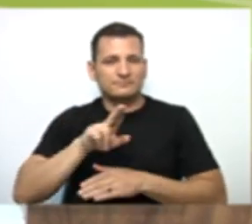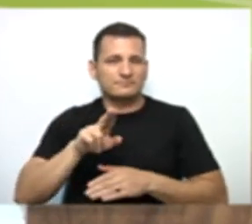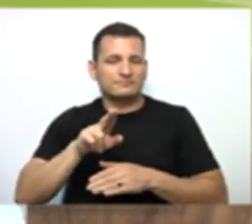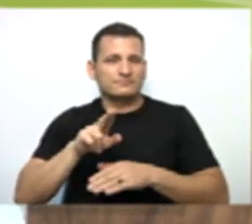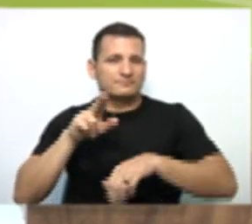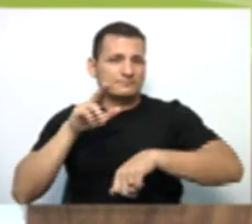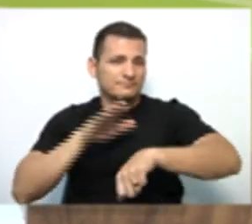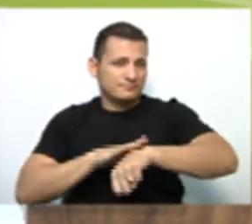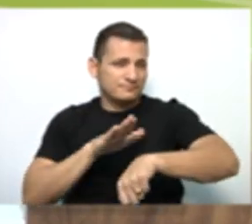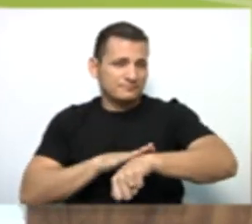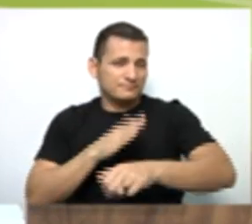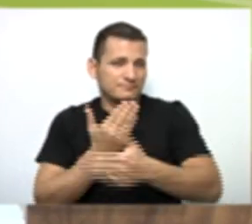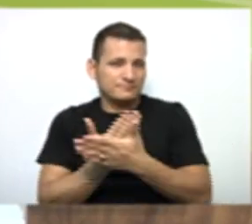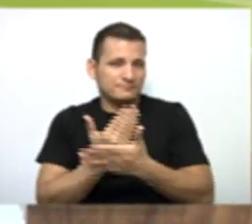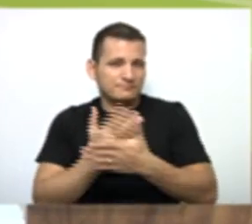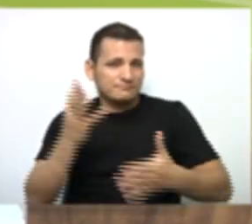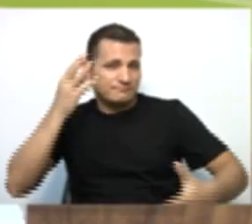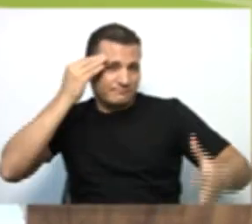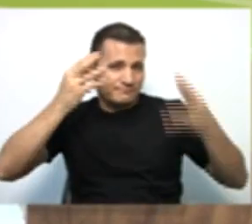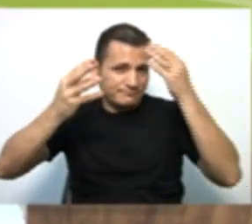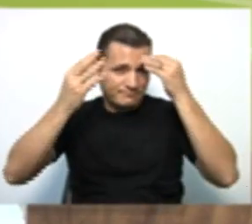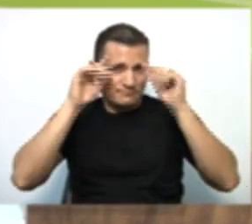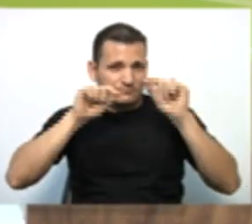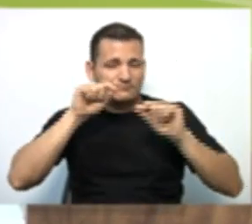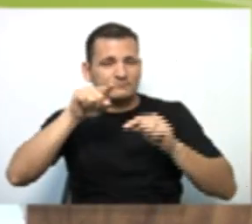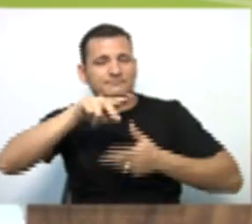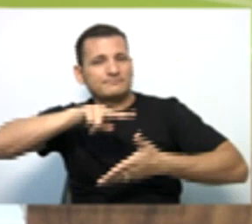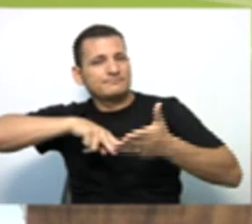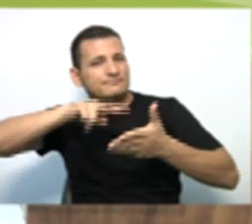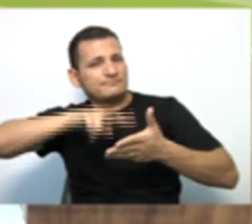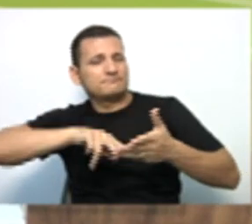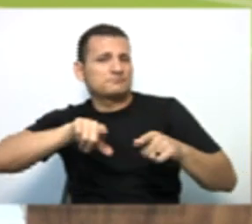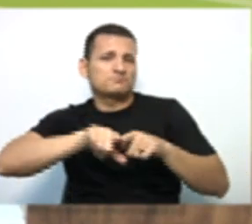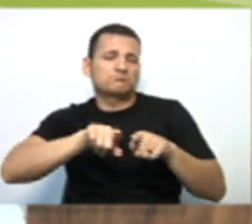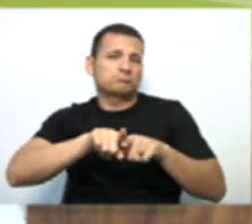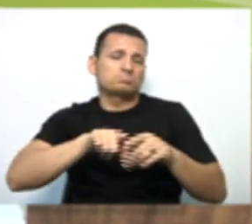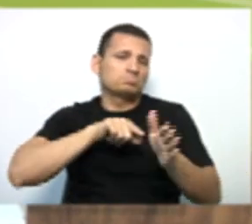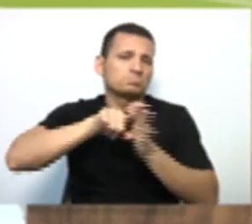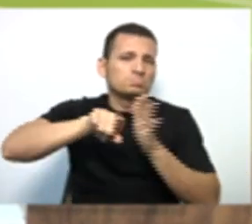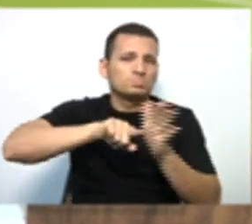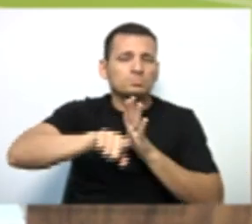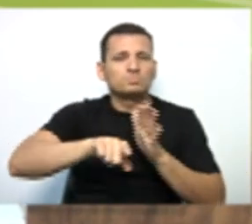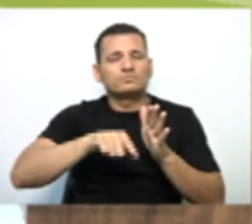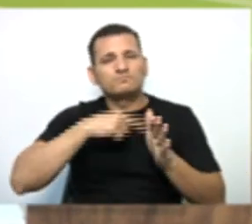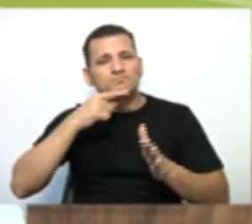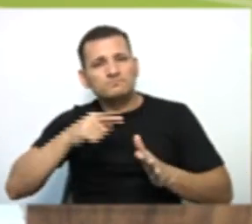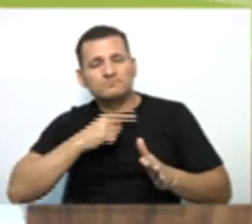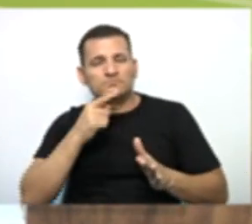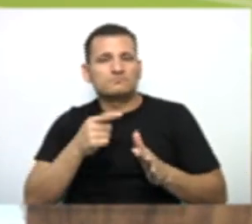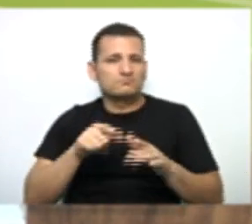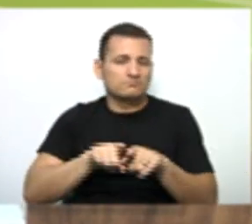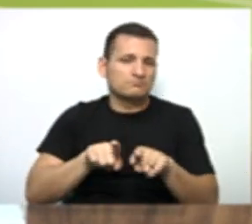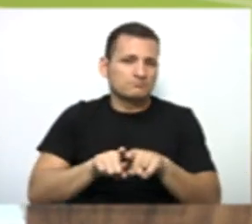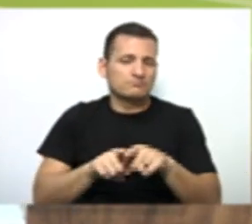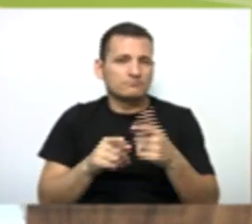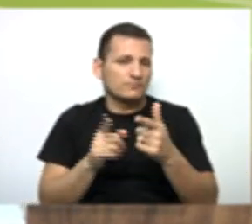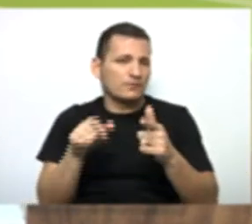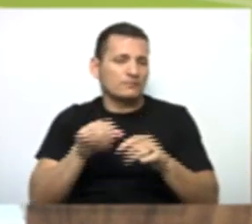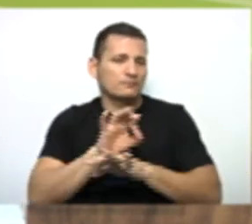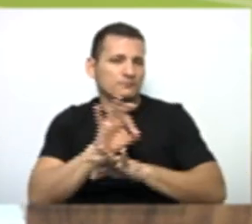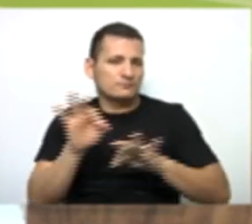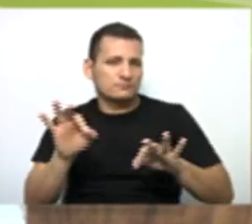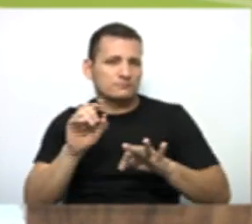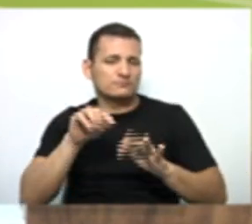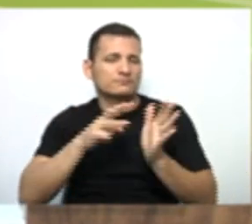para assimilar aquilo que você leu e também para tirar suas dúvidas. Então, assim, é um ótimo mecanismo que a gente fala de